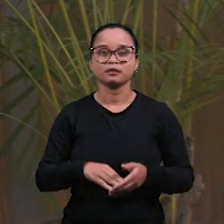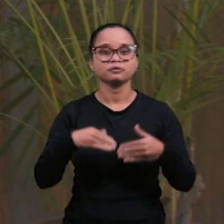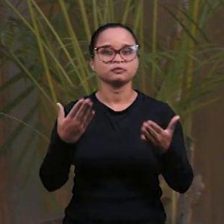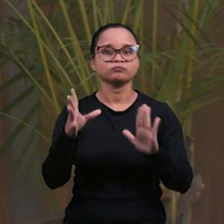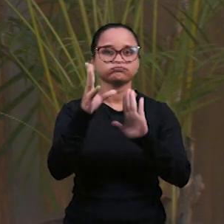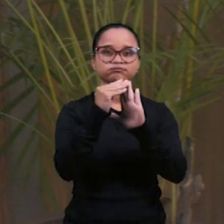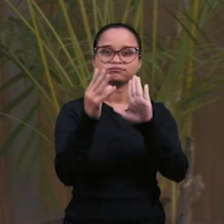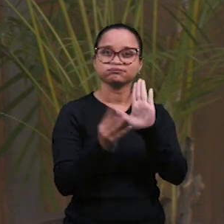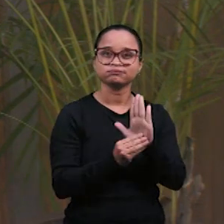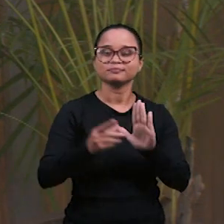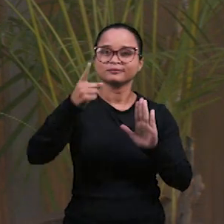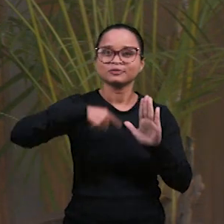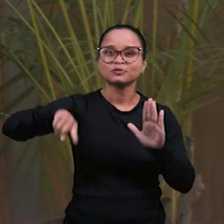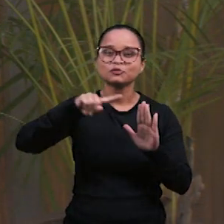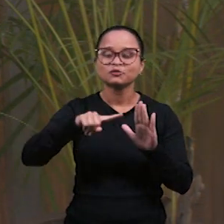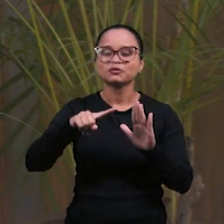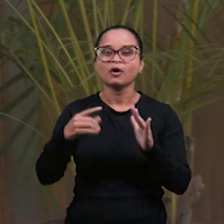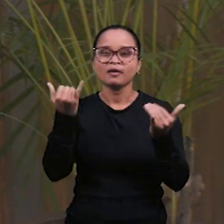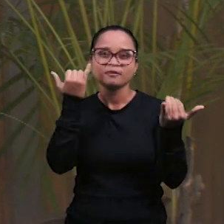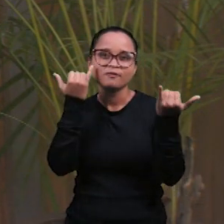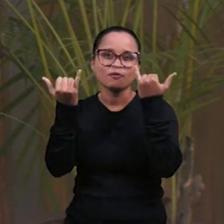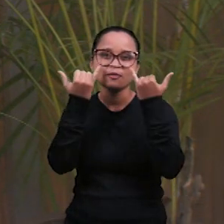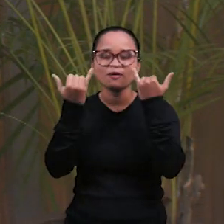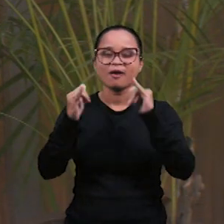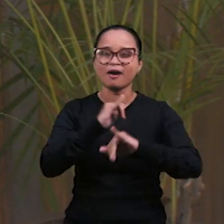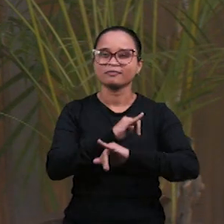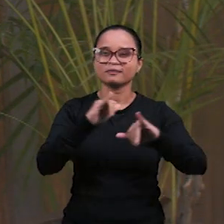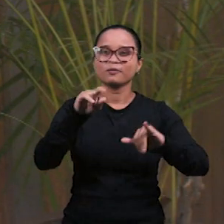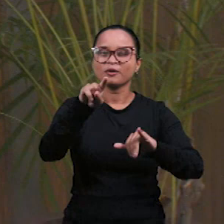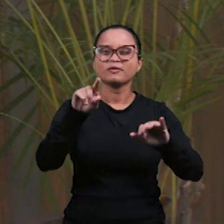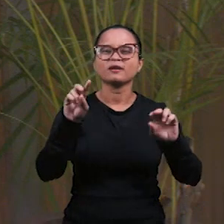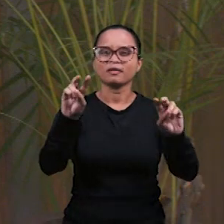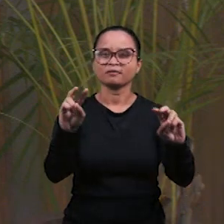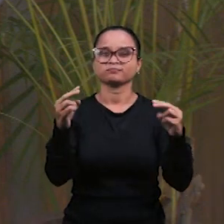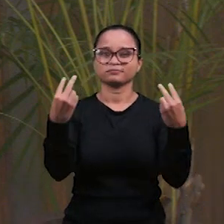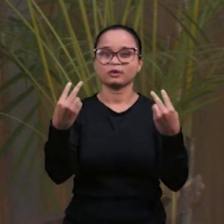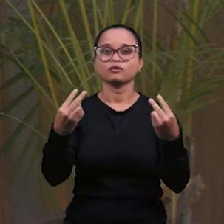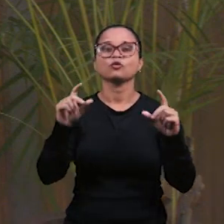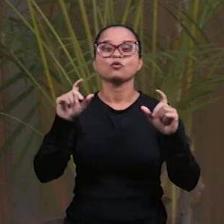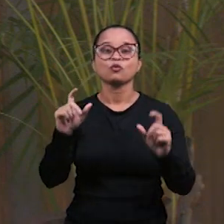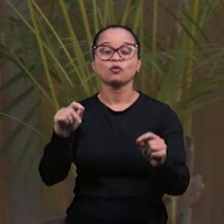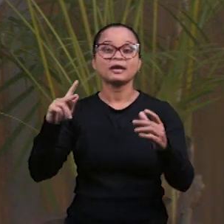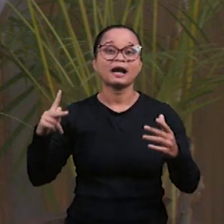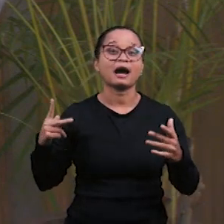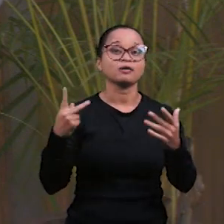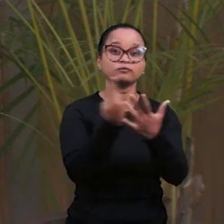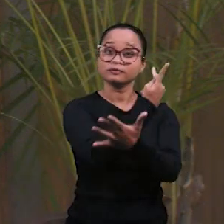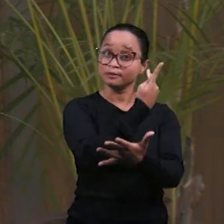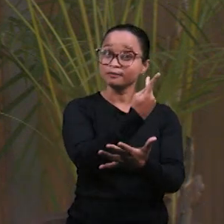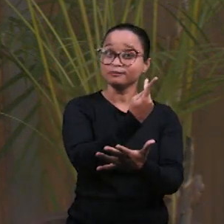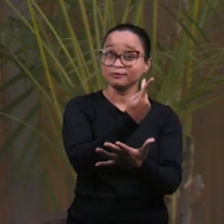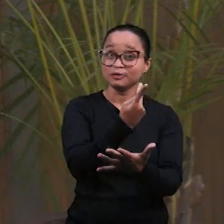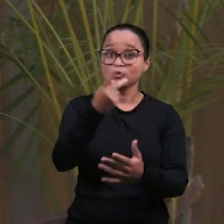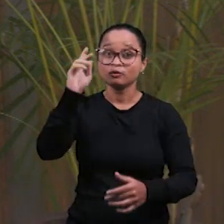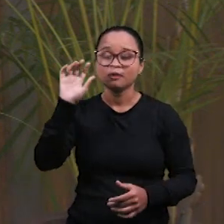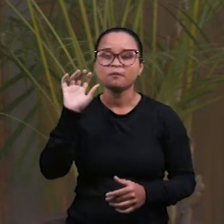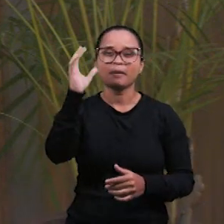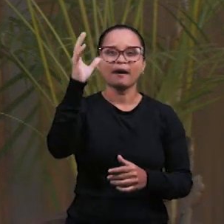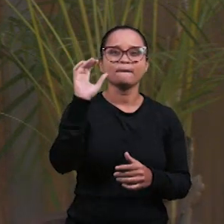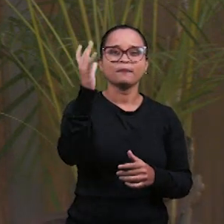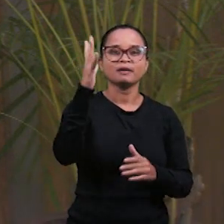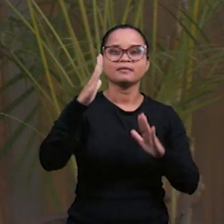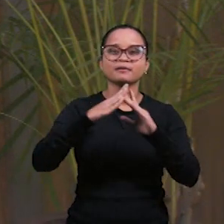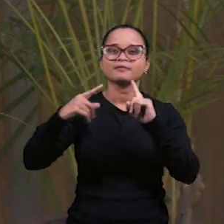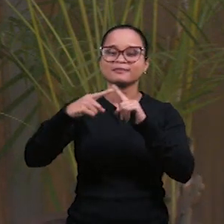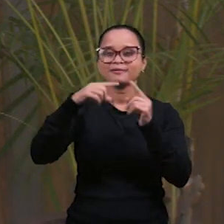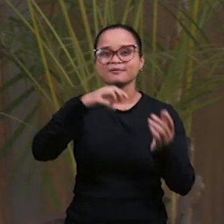que nós falamos para você que está nos assistindo acerca dos acontecimentos, dos eventos que têm acontecido na Igreja